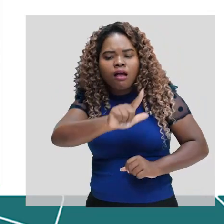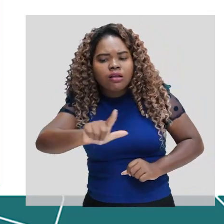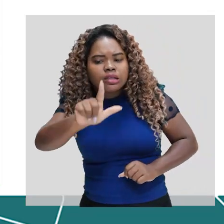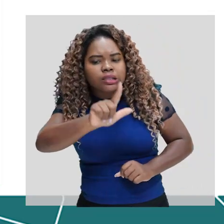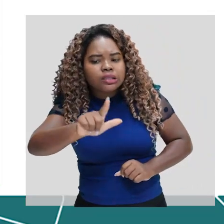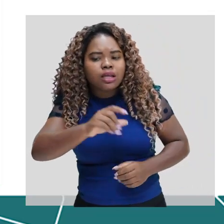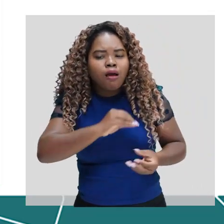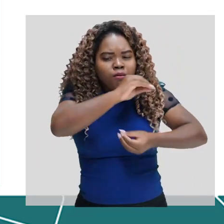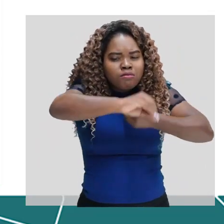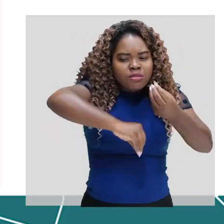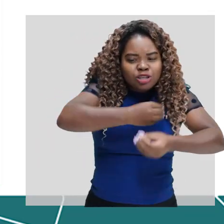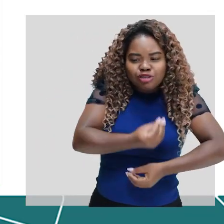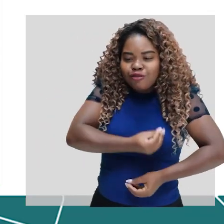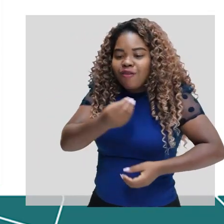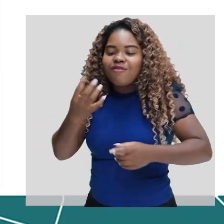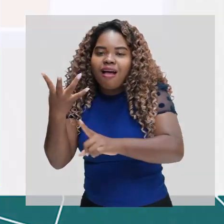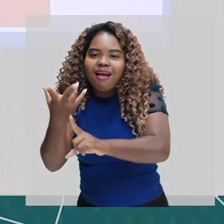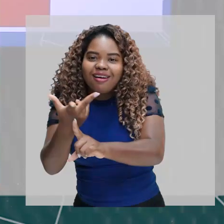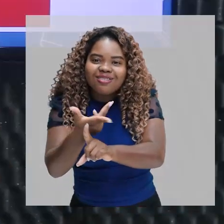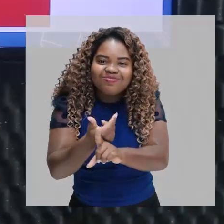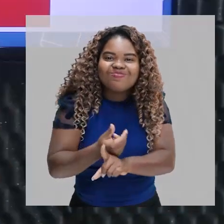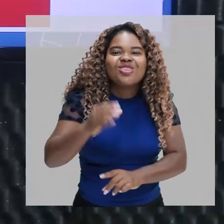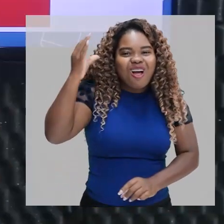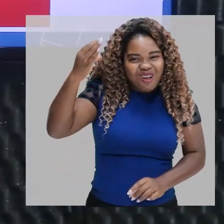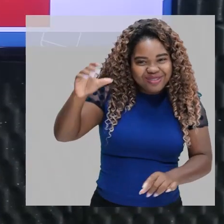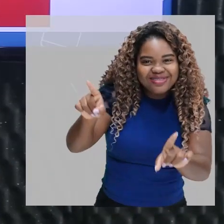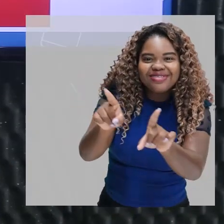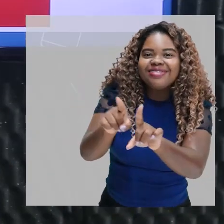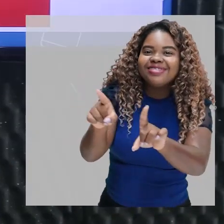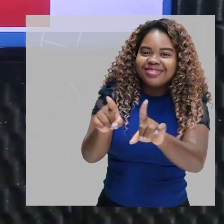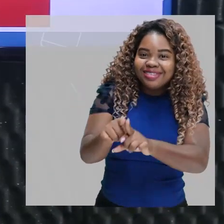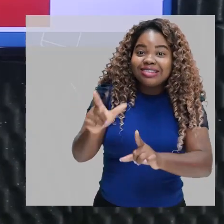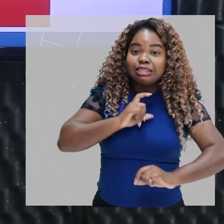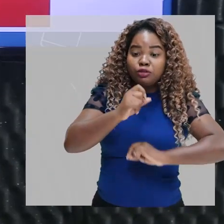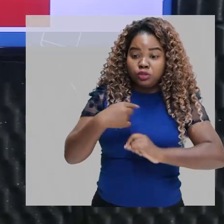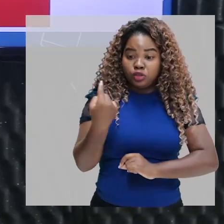das práticas religiosas brasileiras. Letra D, narram os infortúnios da relação amorosa entre membros de